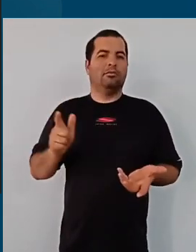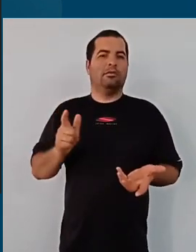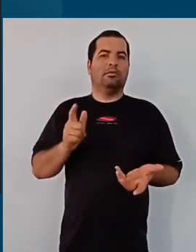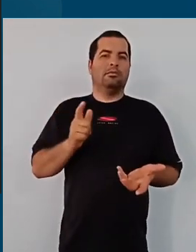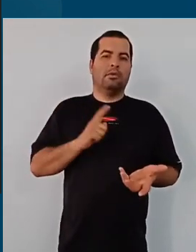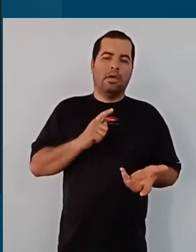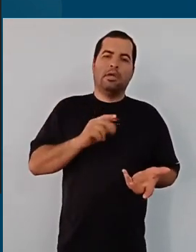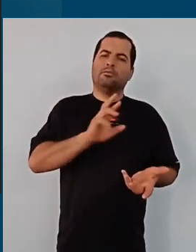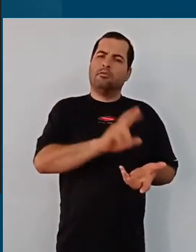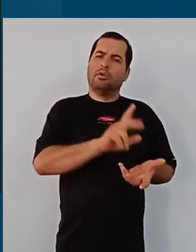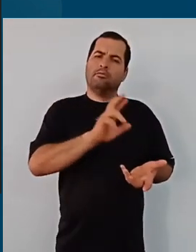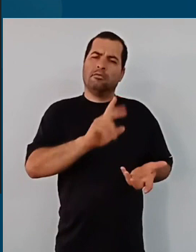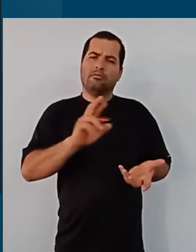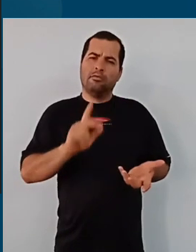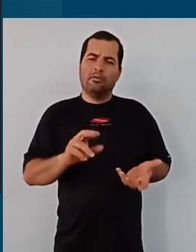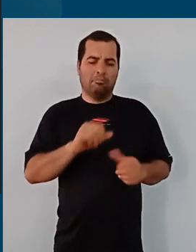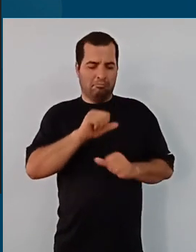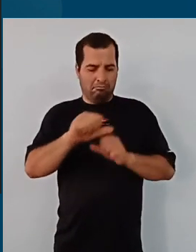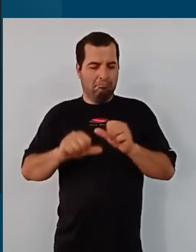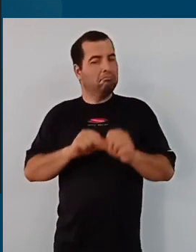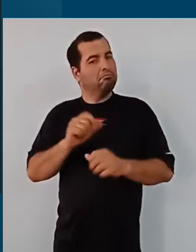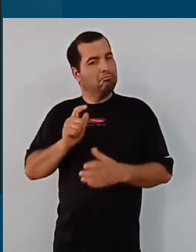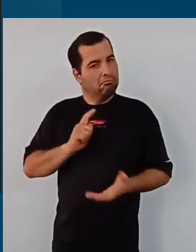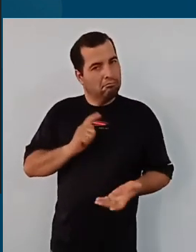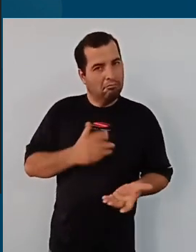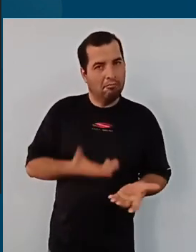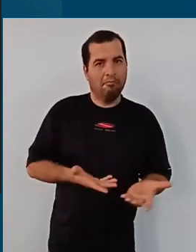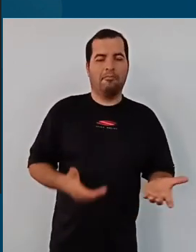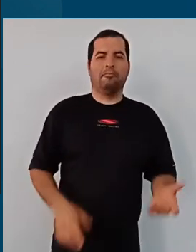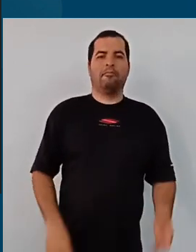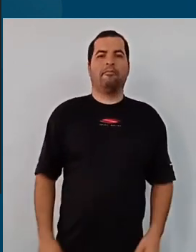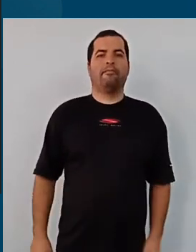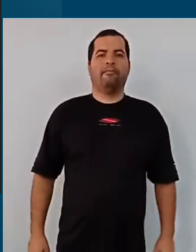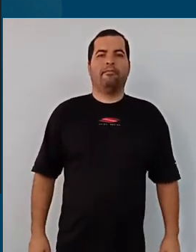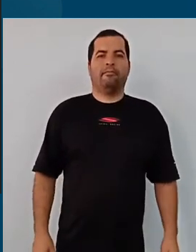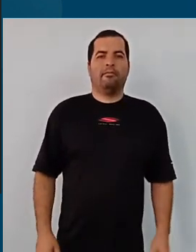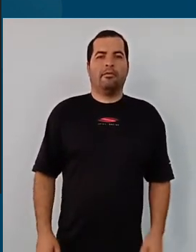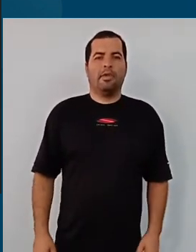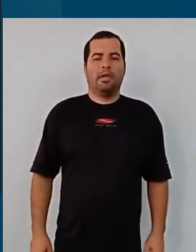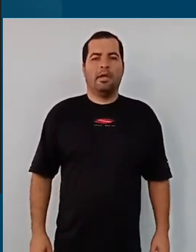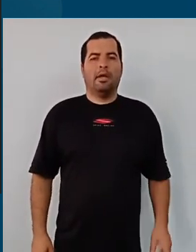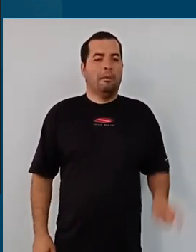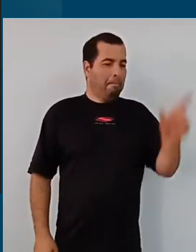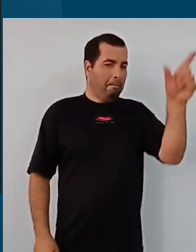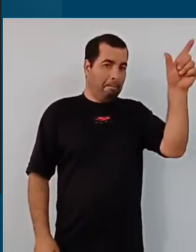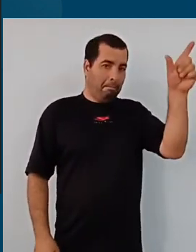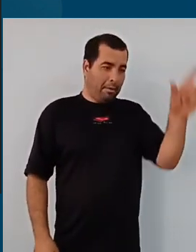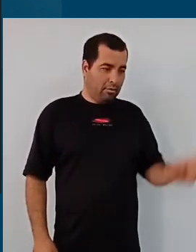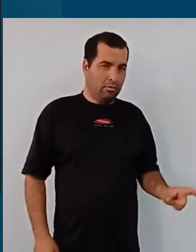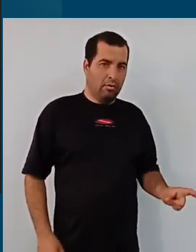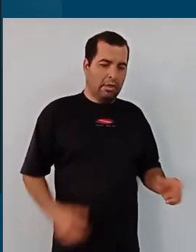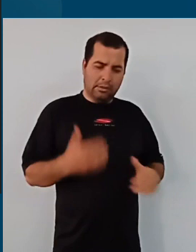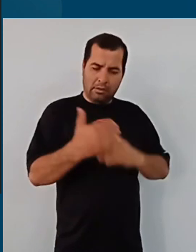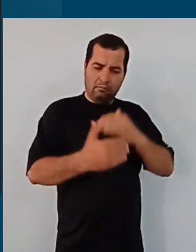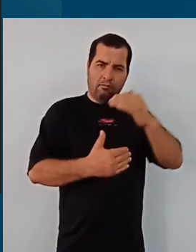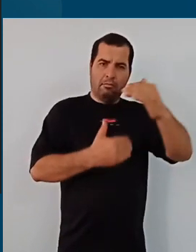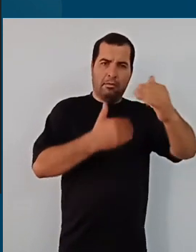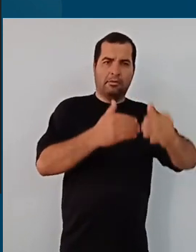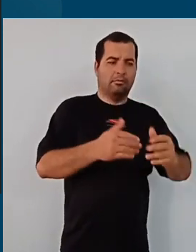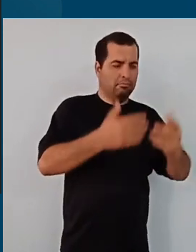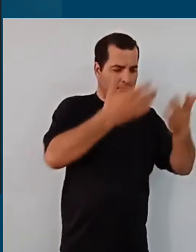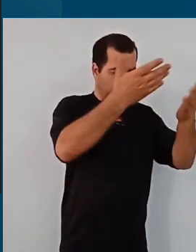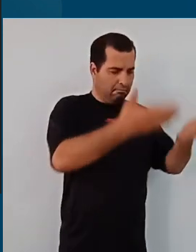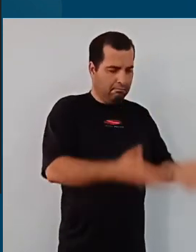muitas diferenças e diversidades. A pessoa, o desenvolvimento humano deu